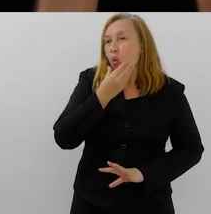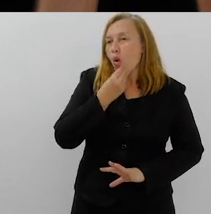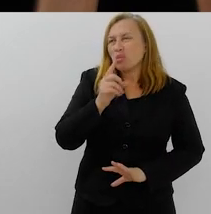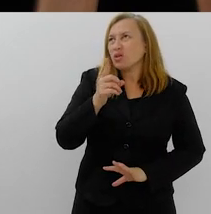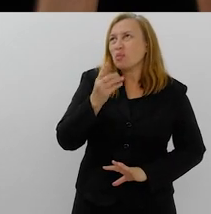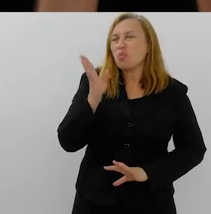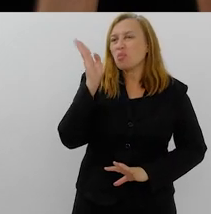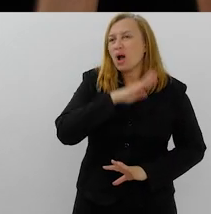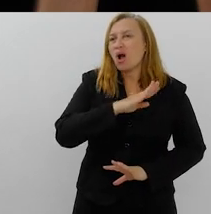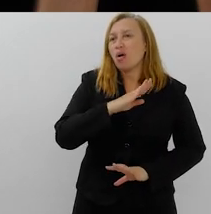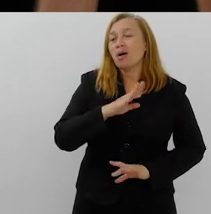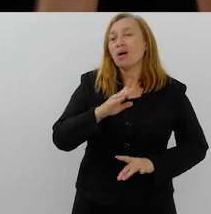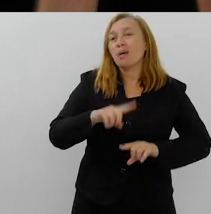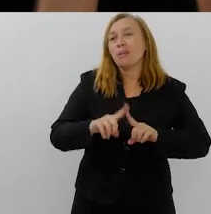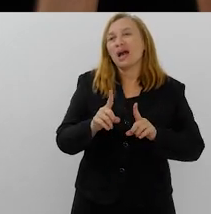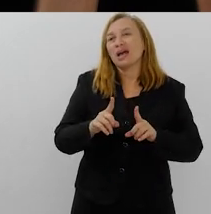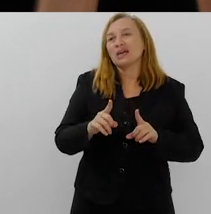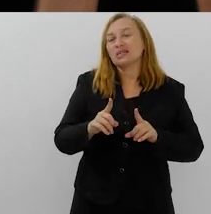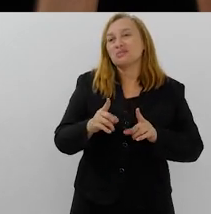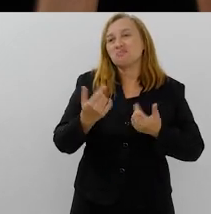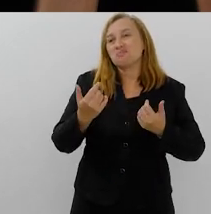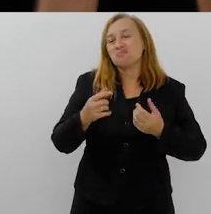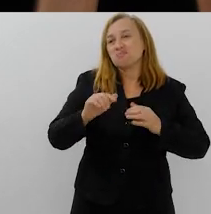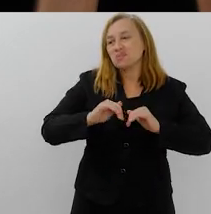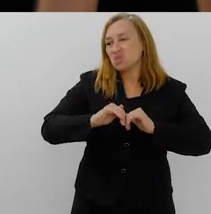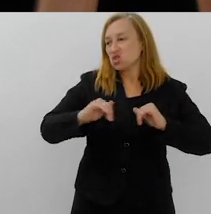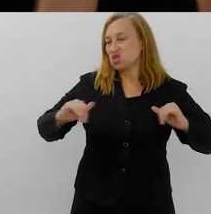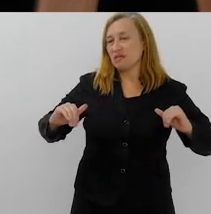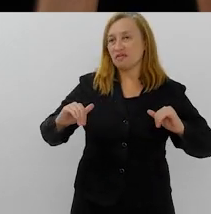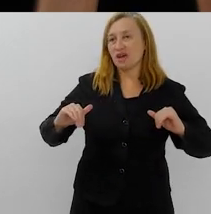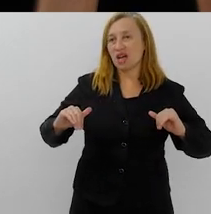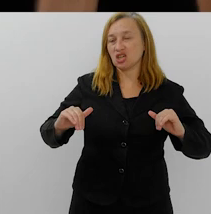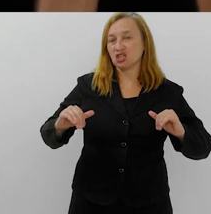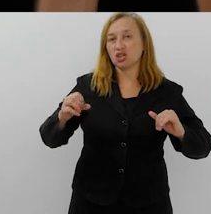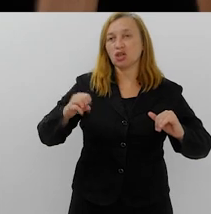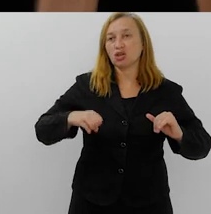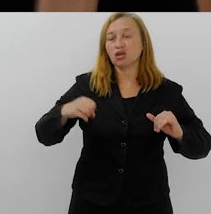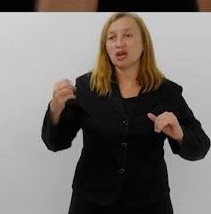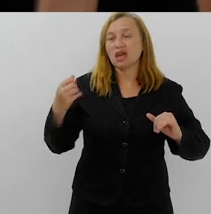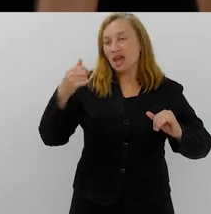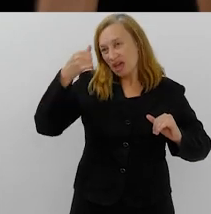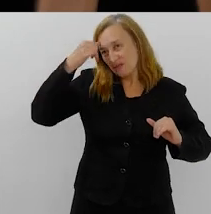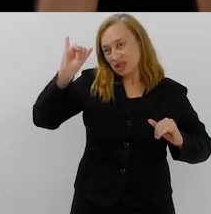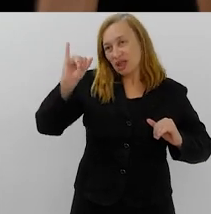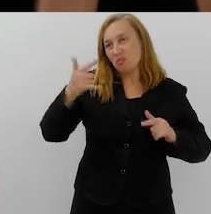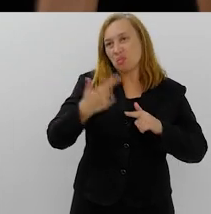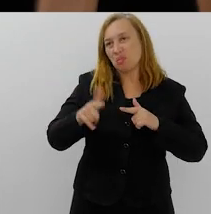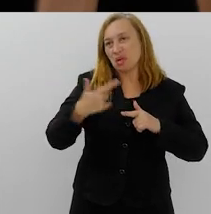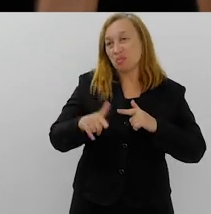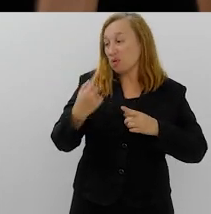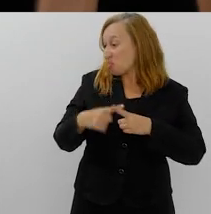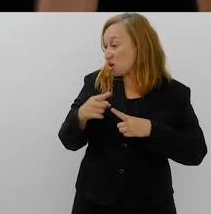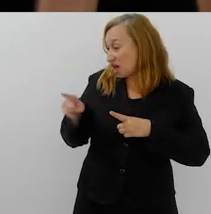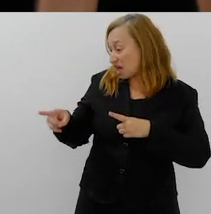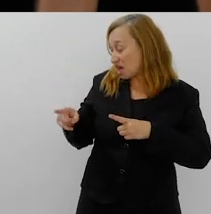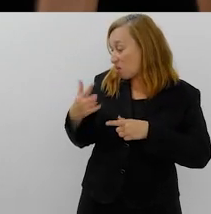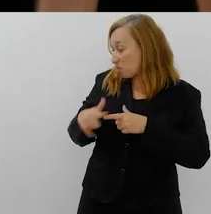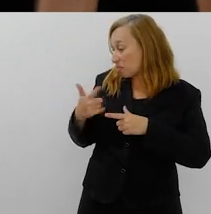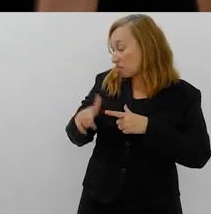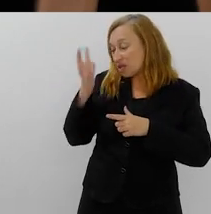nem é por maldade né mas ele meio que prefere se afastar do tal problema porque aquilo para ele é um